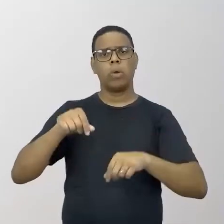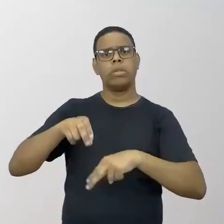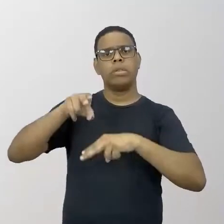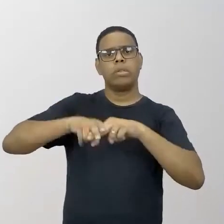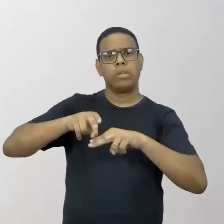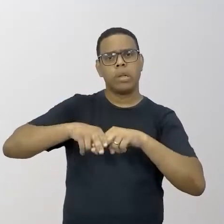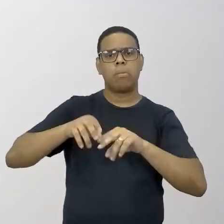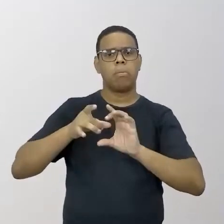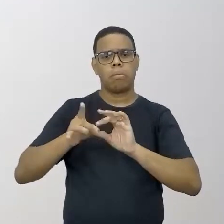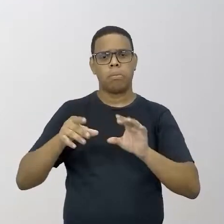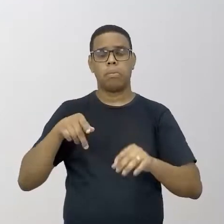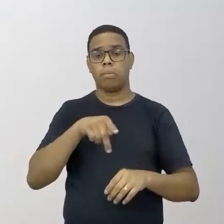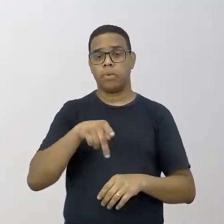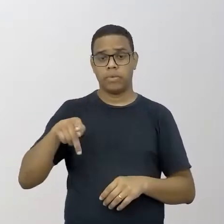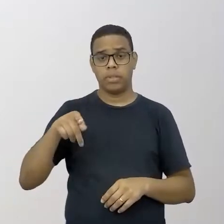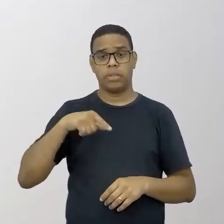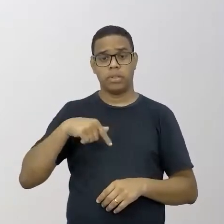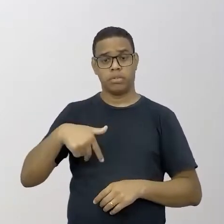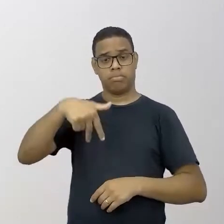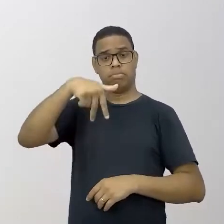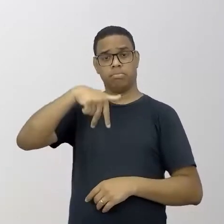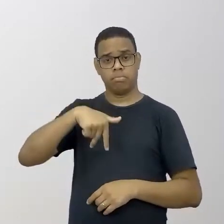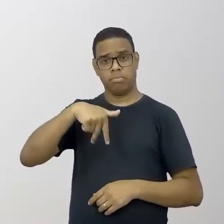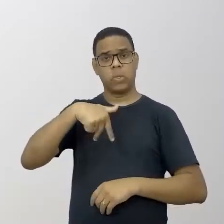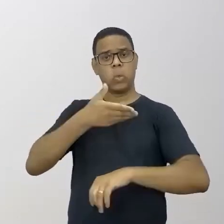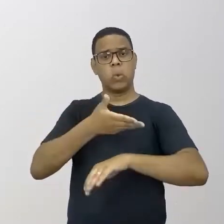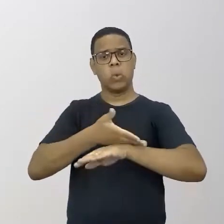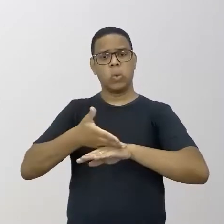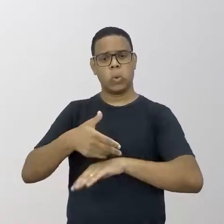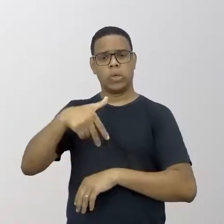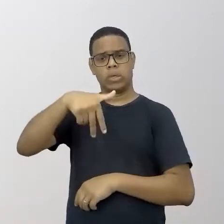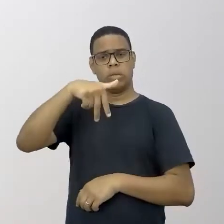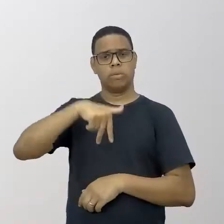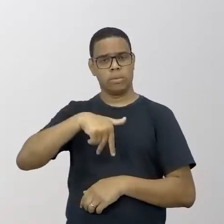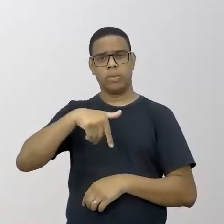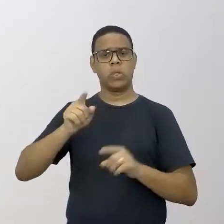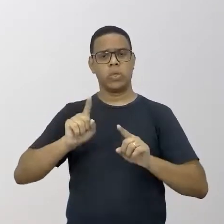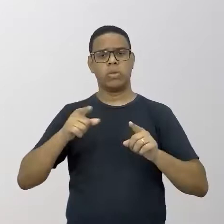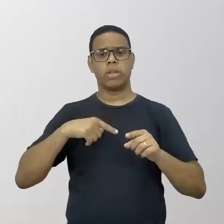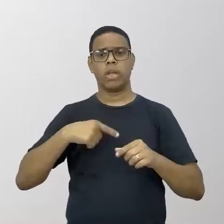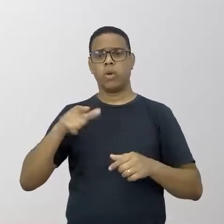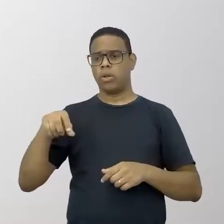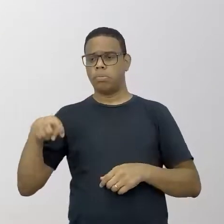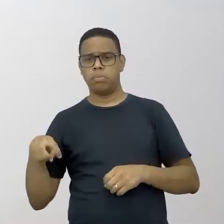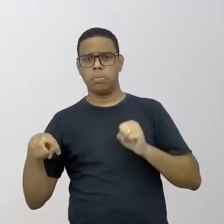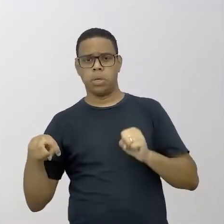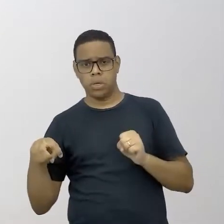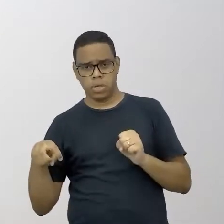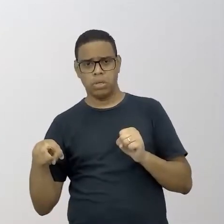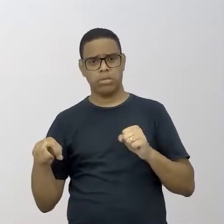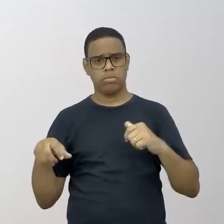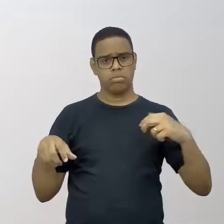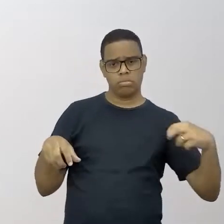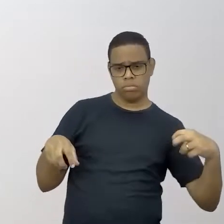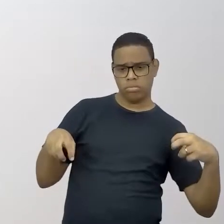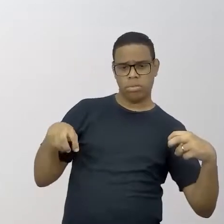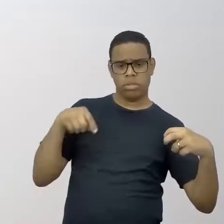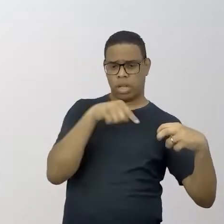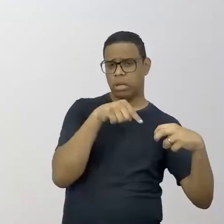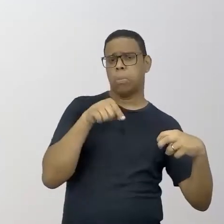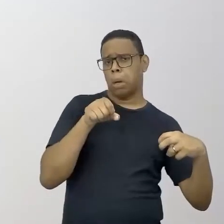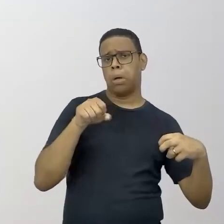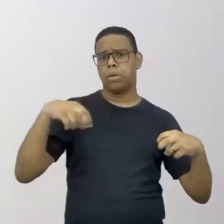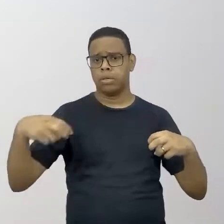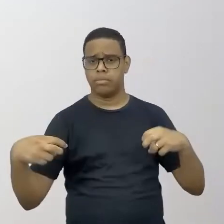o lugar do professor deixa de ser aquele habitual e passa a ser outro, ele vê a aula de outra perspectiva